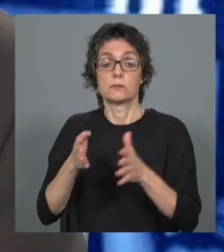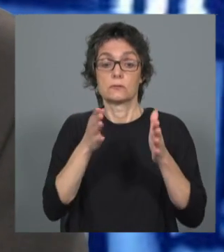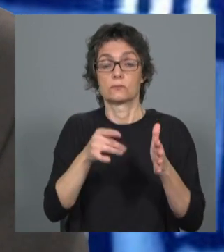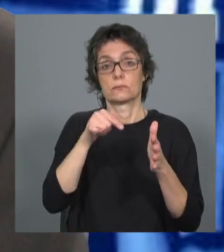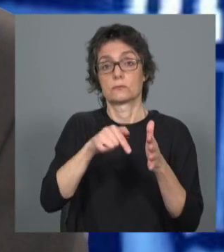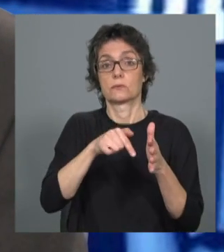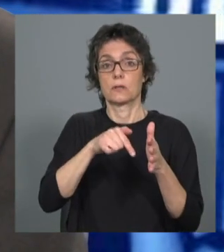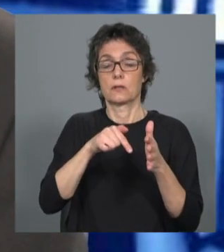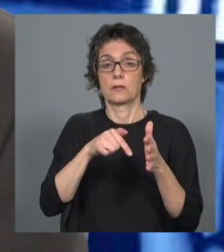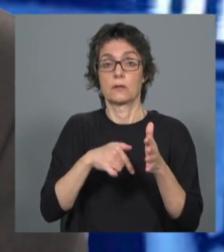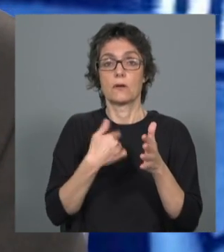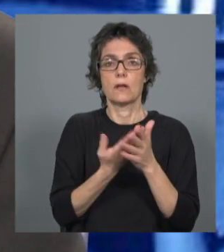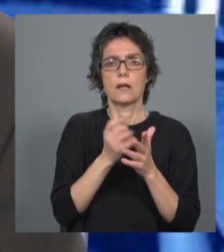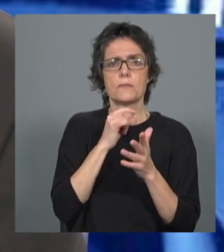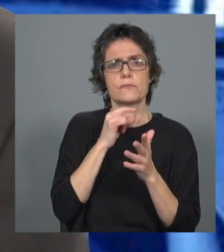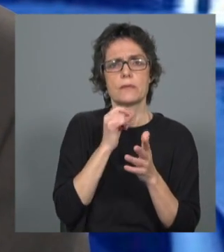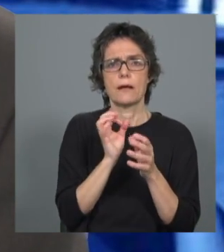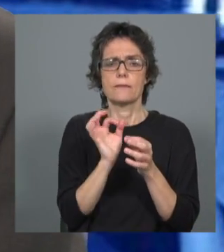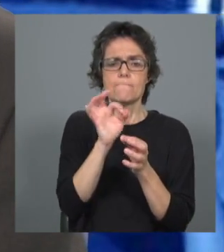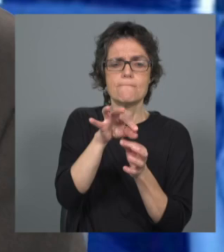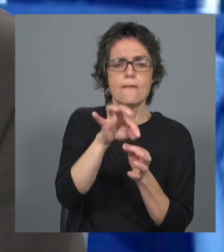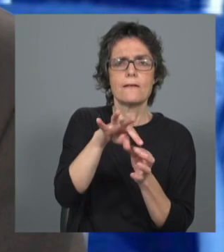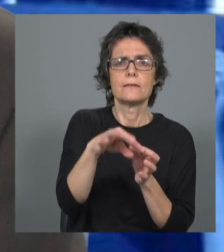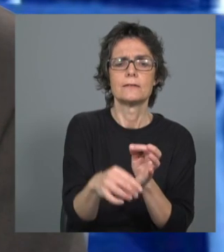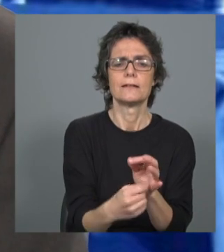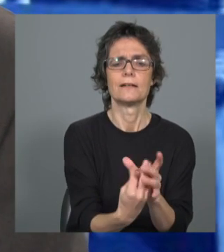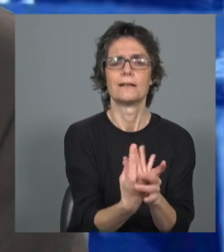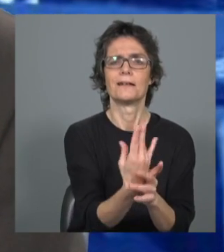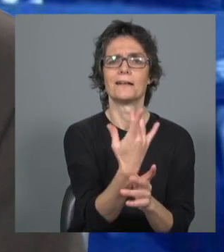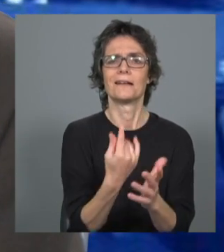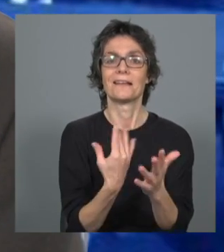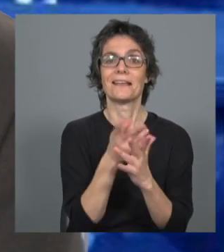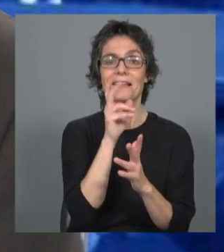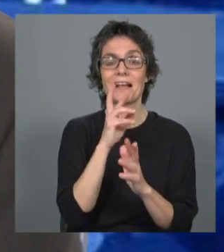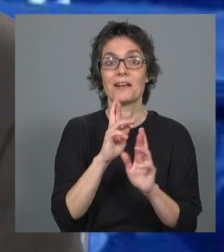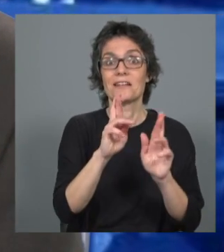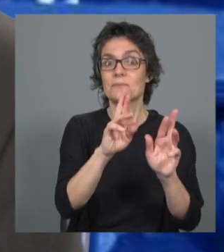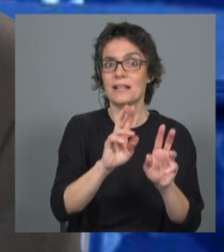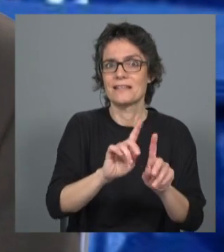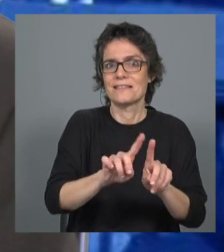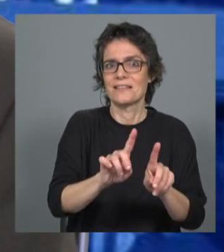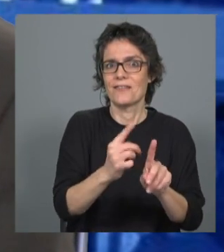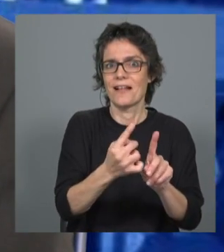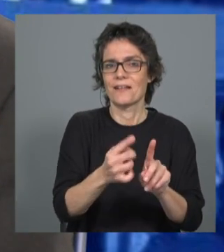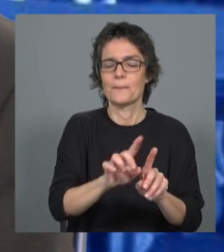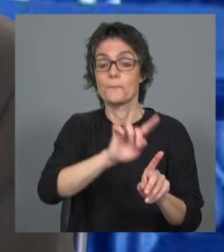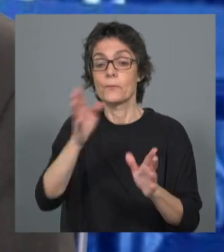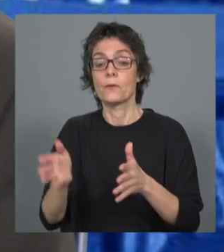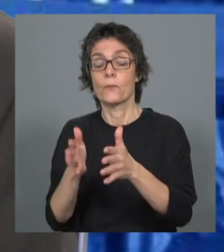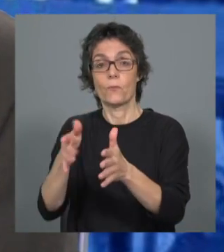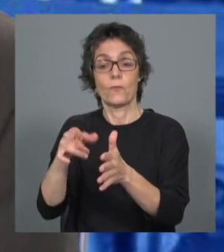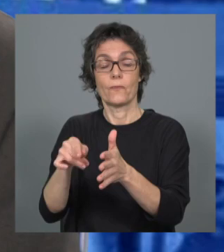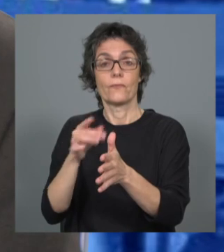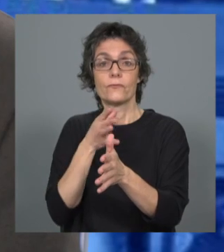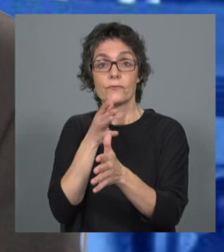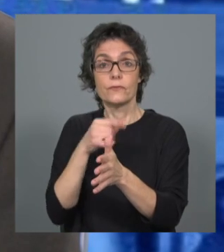semearmos algumas sementes que possam ser de esperança diferenciadora, e, por outro lado, também dizer que os